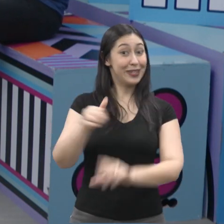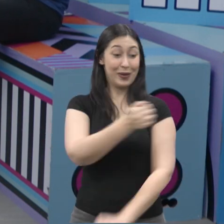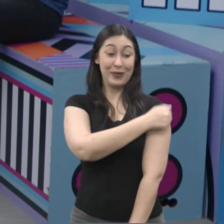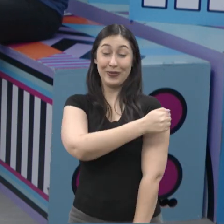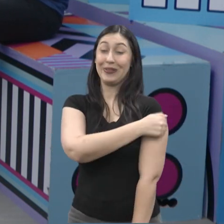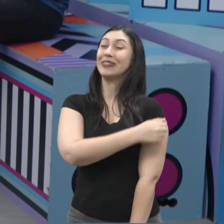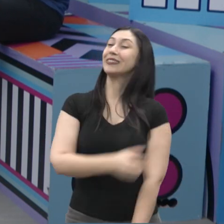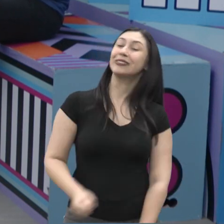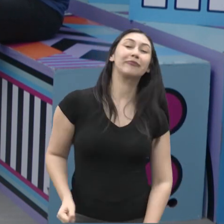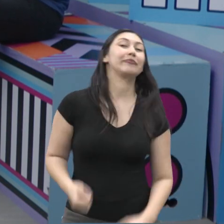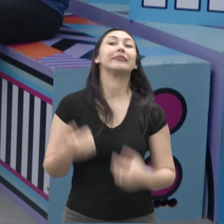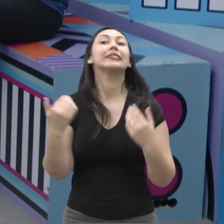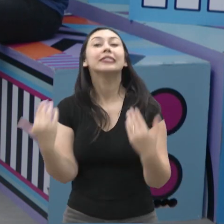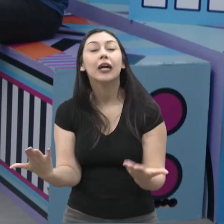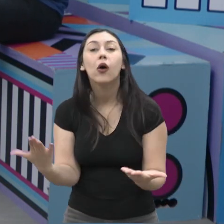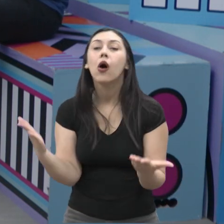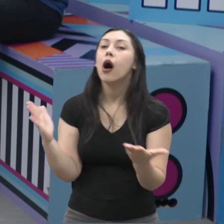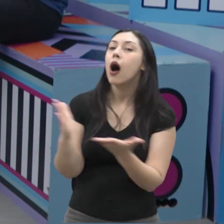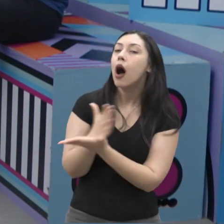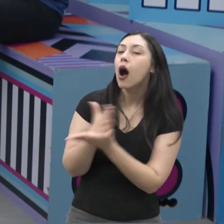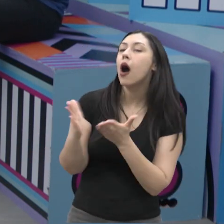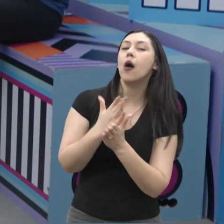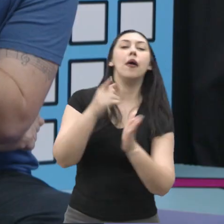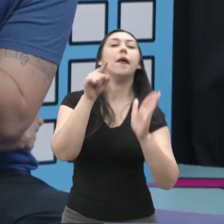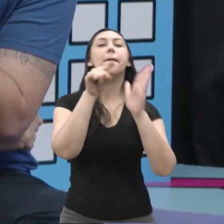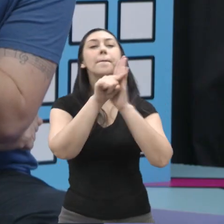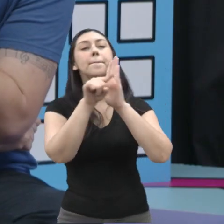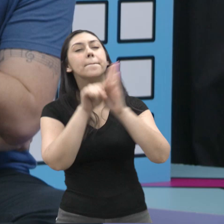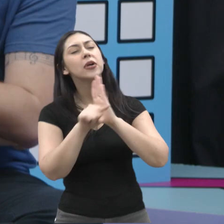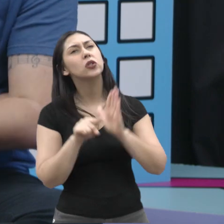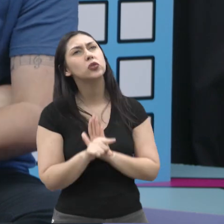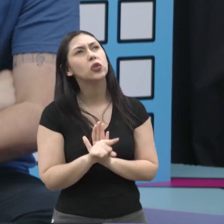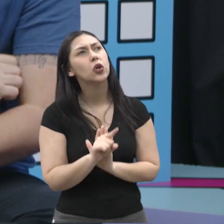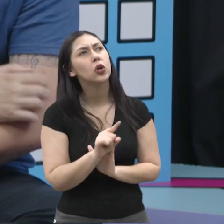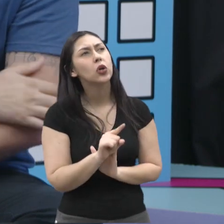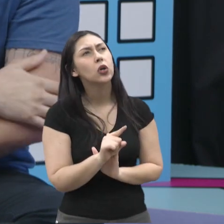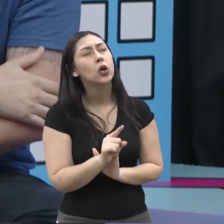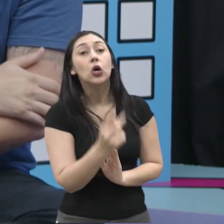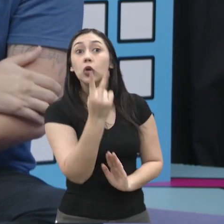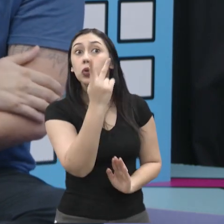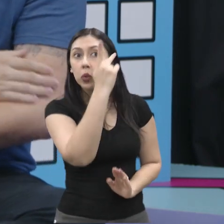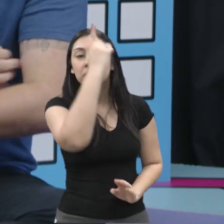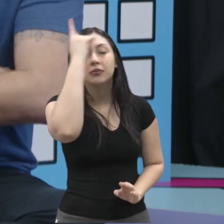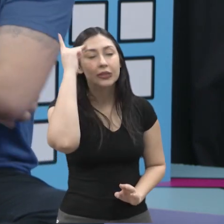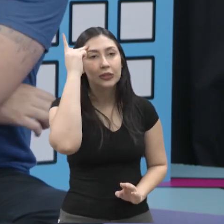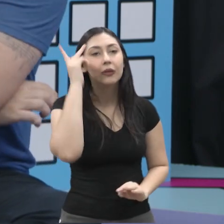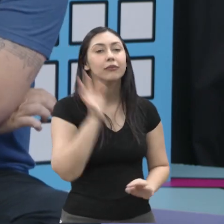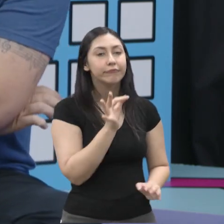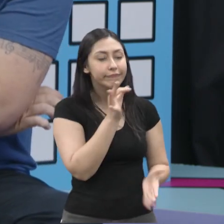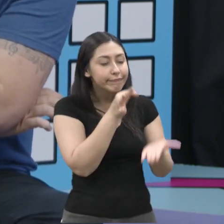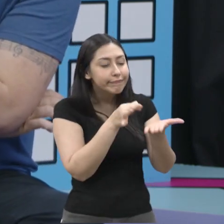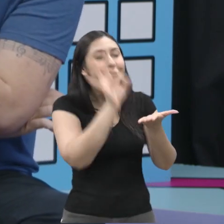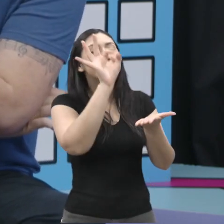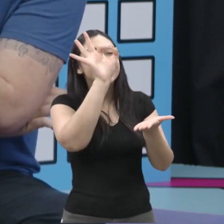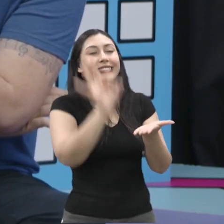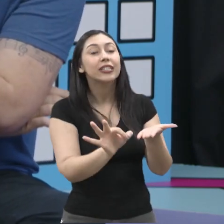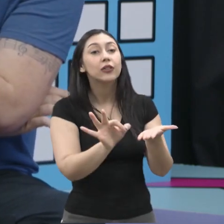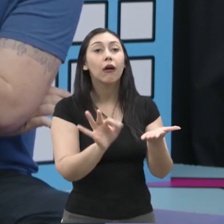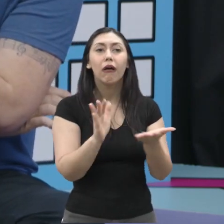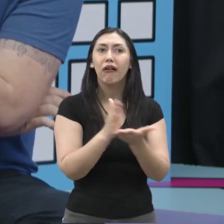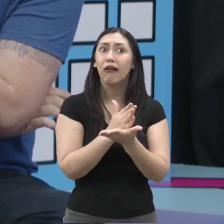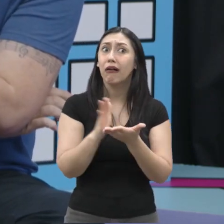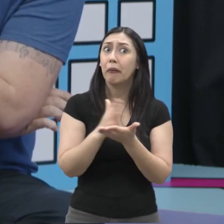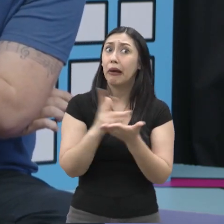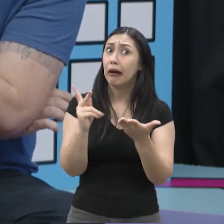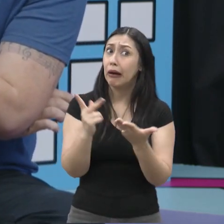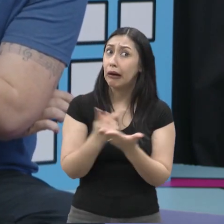universitários. Vamos lá, ele trouxe algumas perguntas ali, acho que foi uma? Não, foram duas, né? Que o sim. pessoal acertou, mas teve